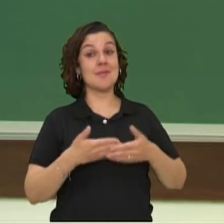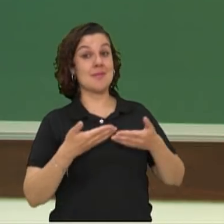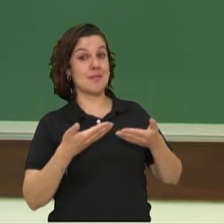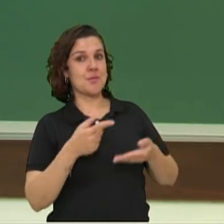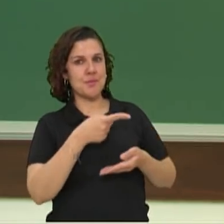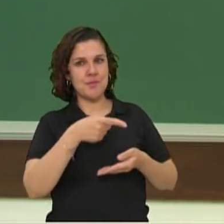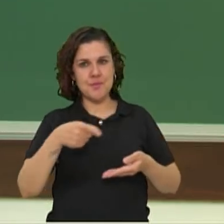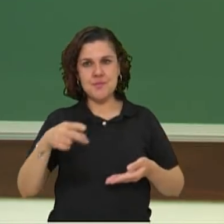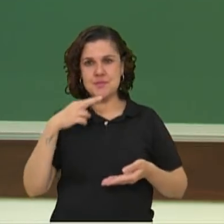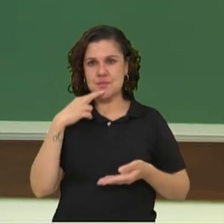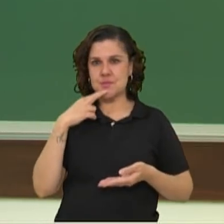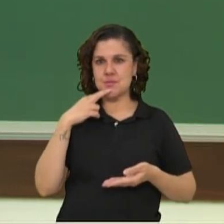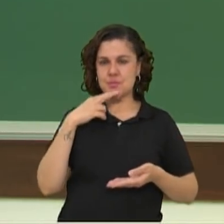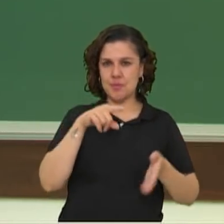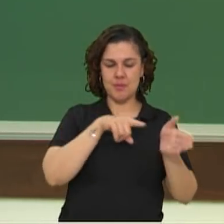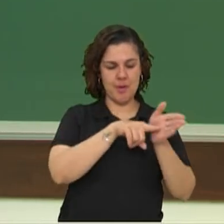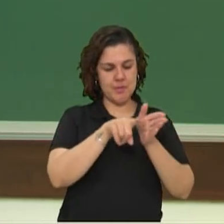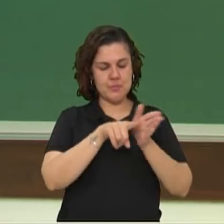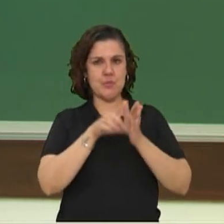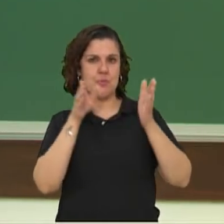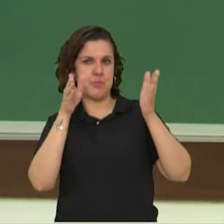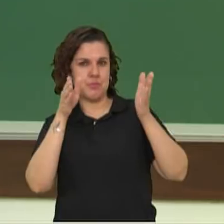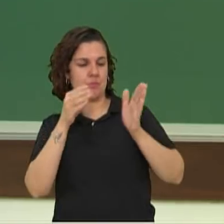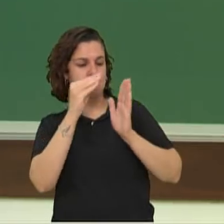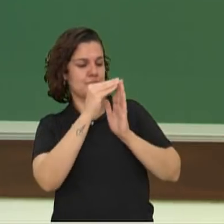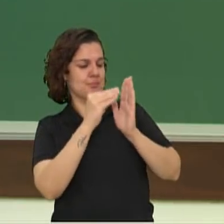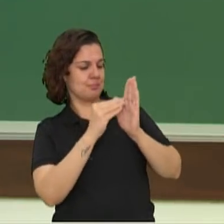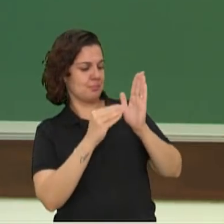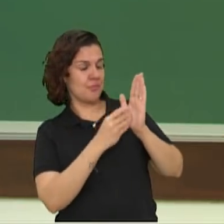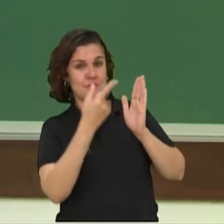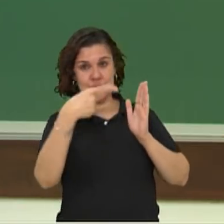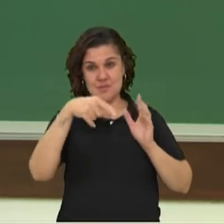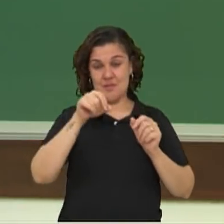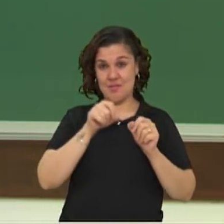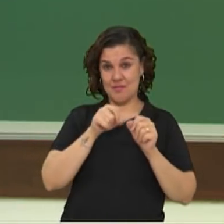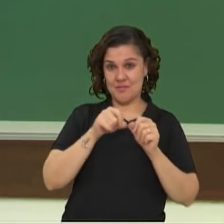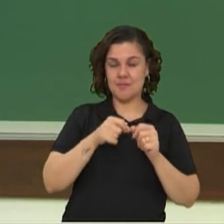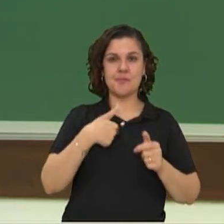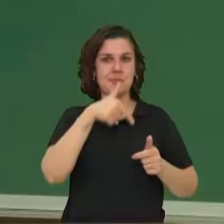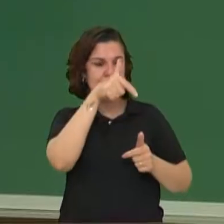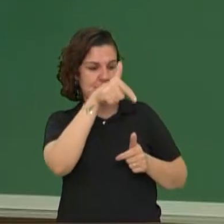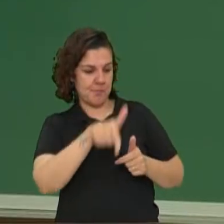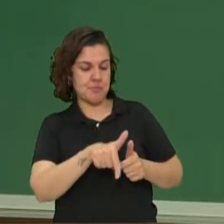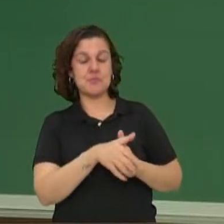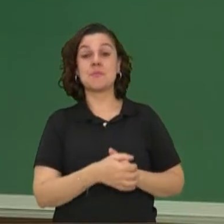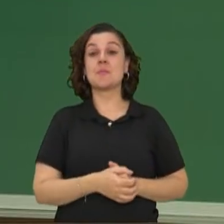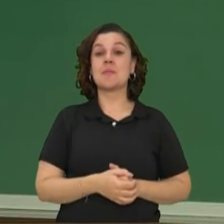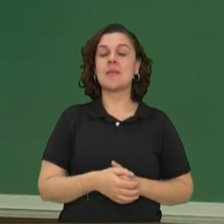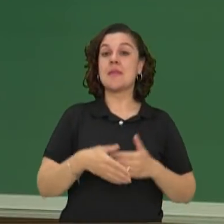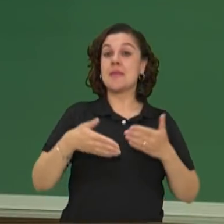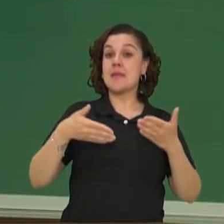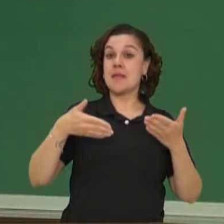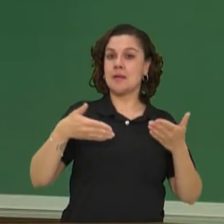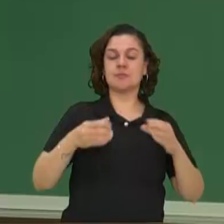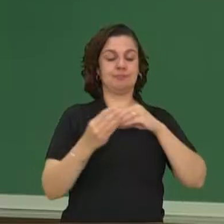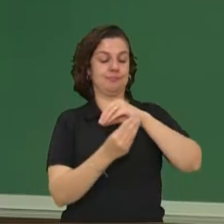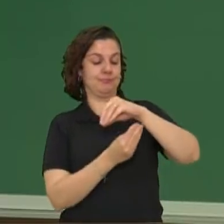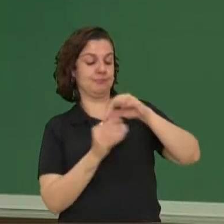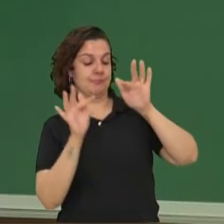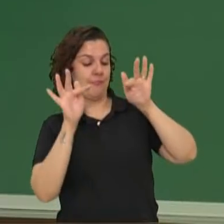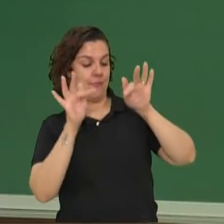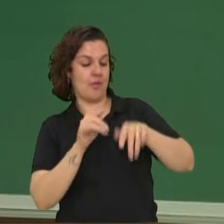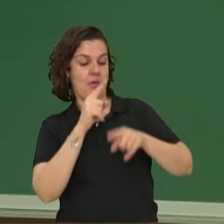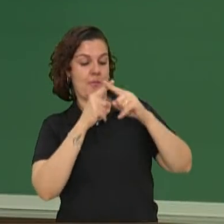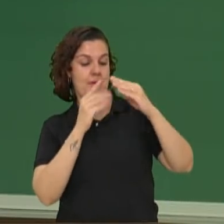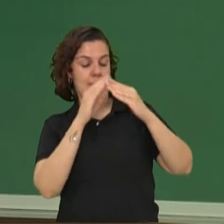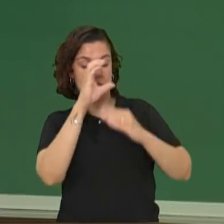Então, vocês responderam as questões que nós tínhamos colocados aqui para vocês fazerem? Vamos repetir ela? Com a queda da hegemonia católica através